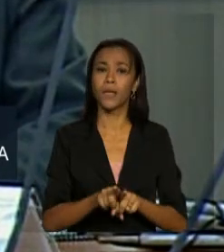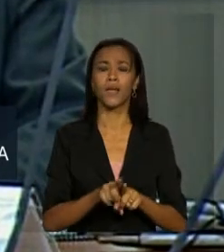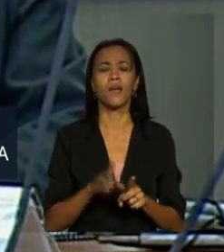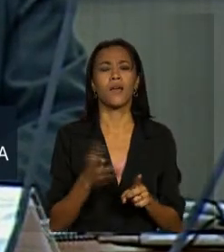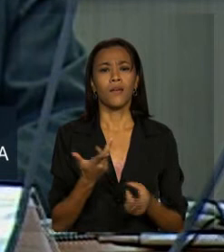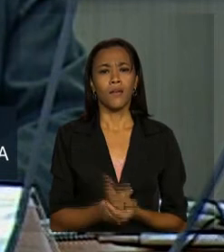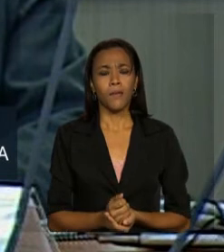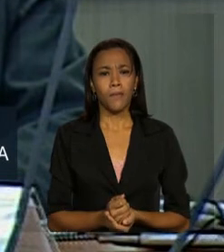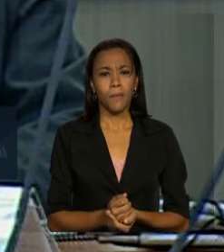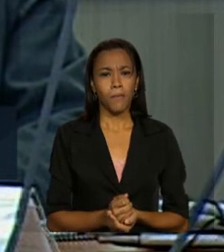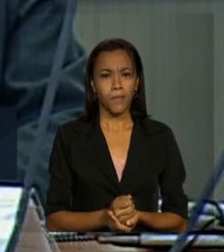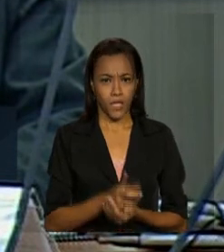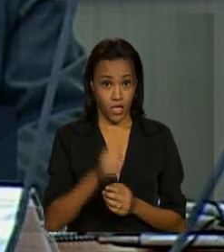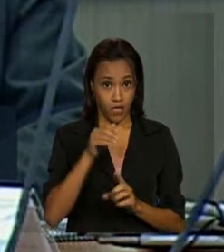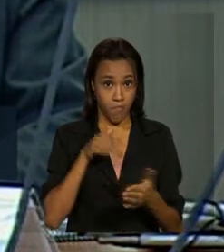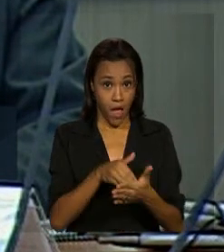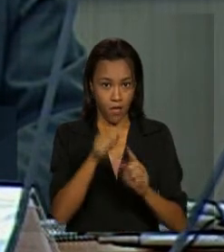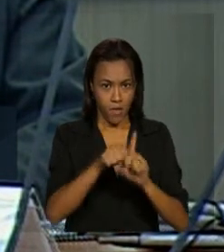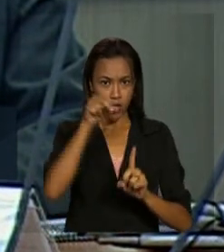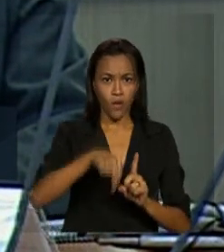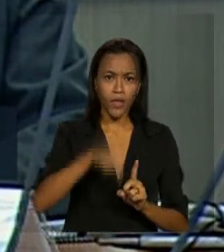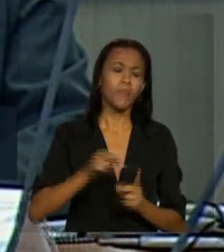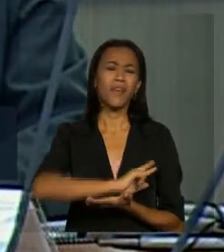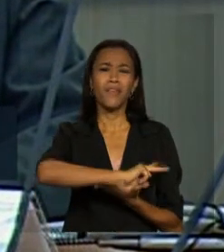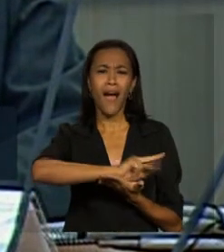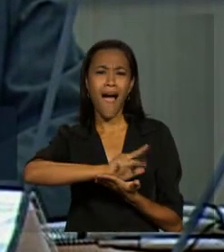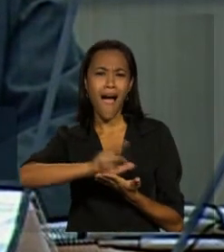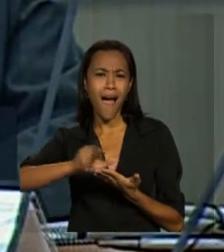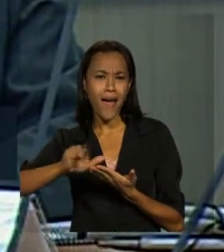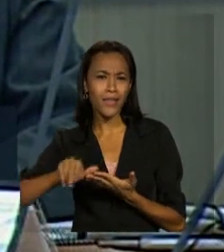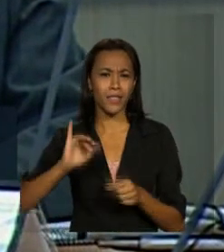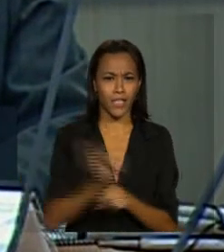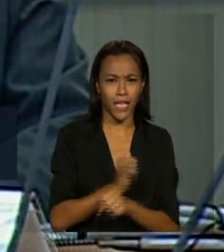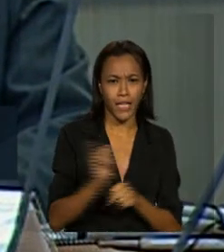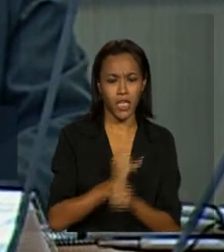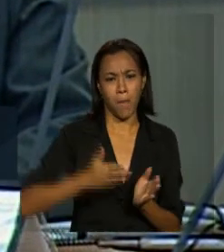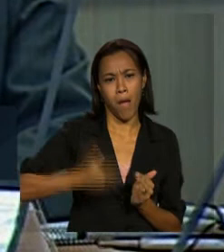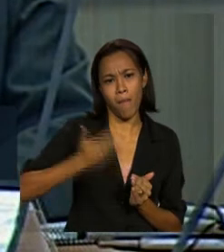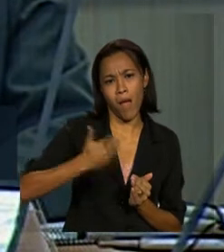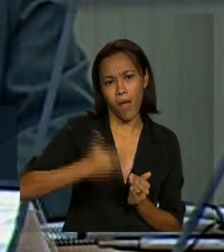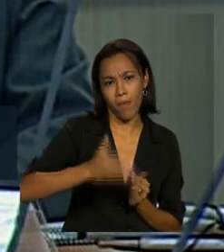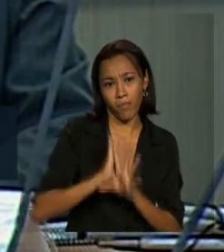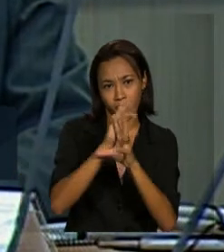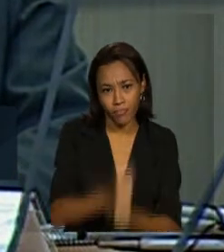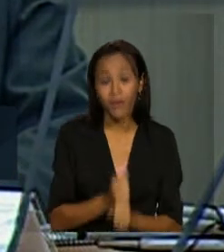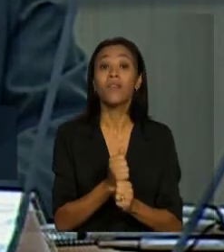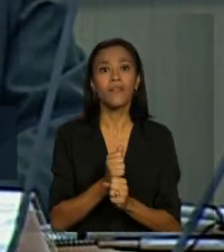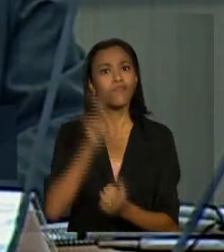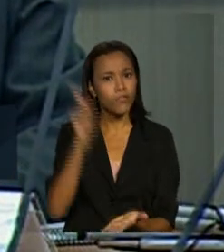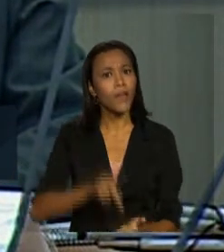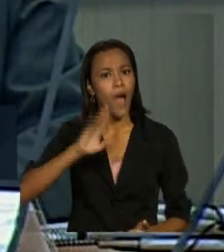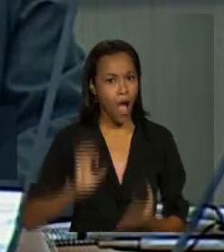plano foi lançado em novembro, e muitas dessas ações também, para que elas de fato